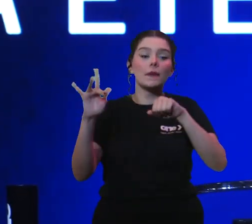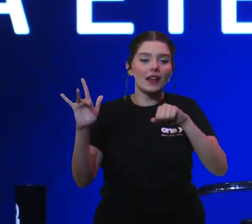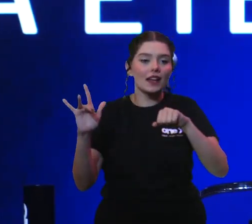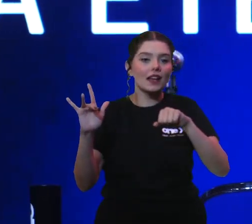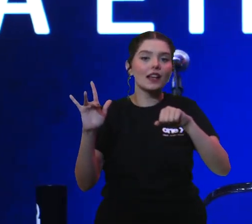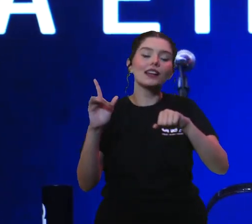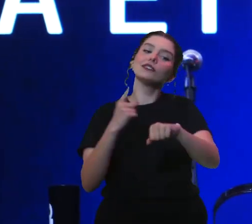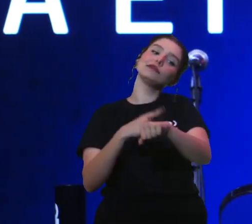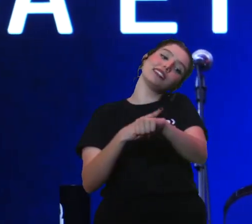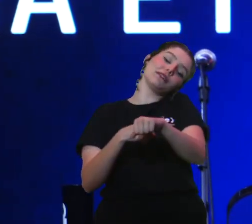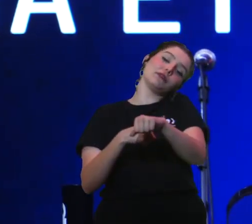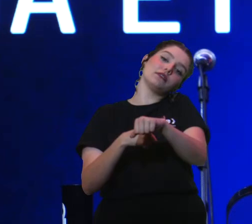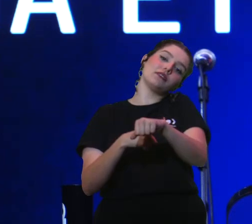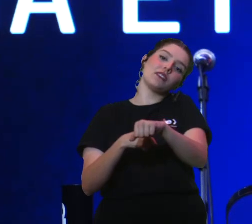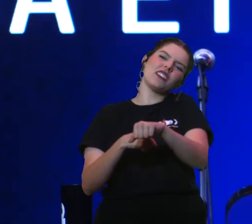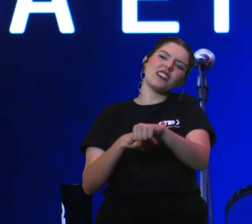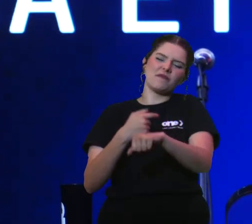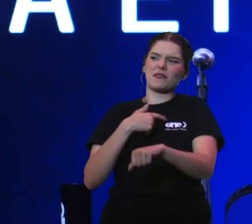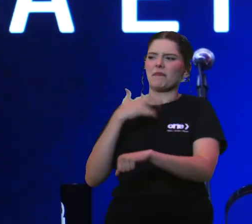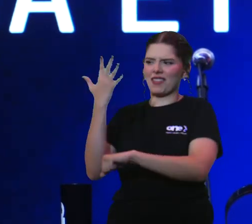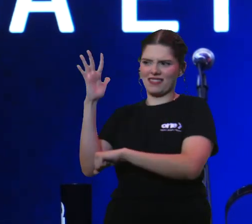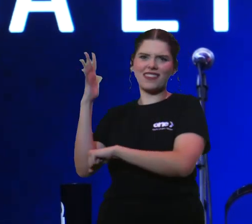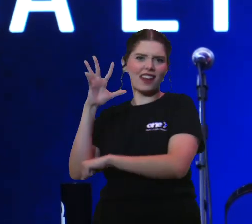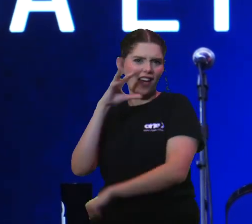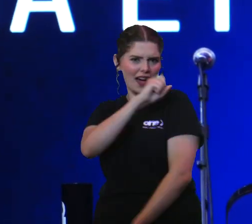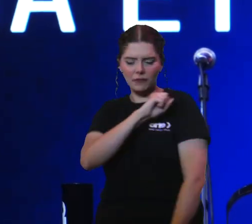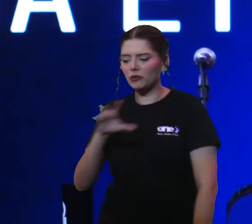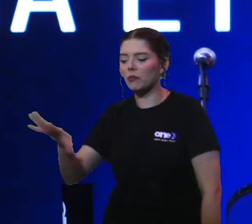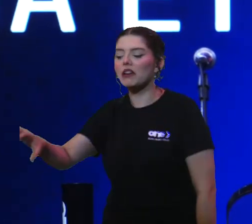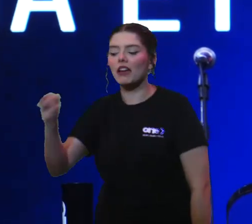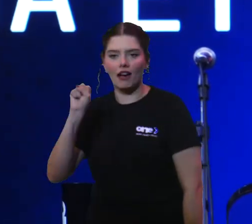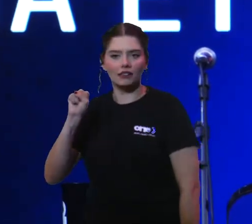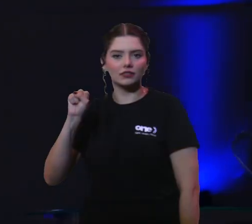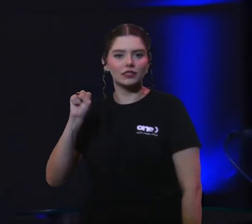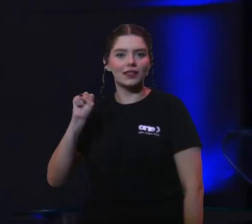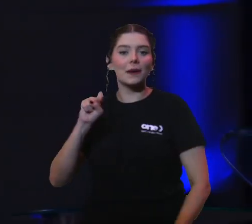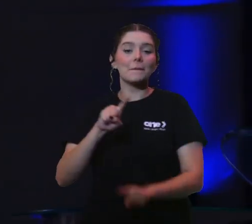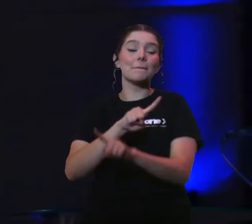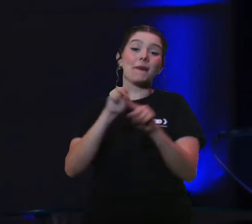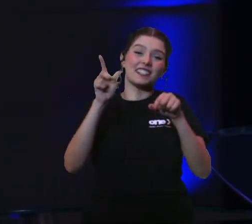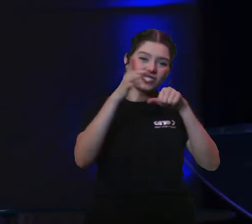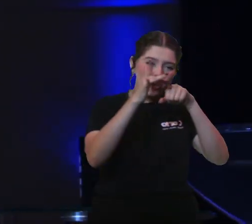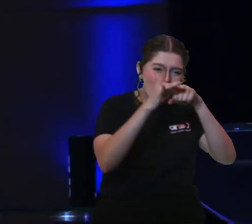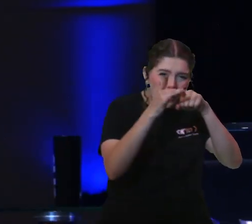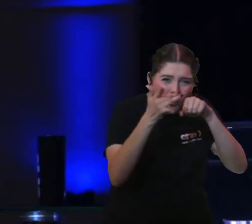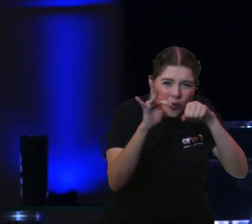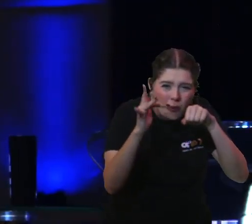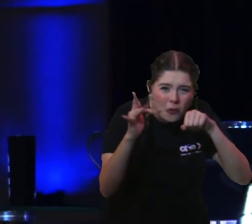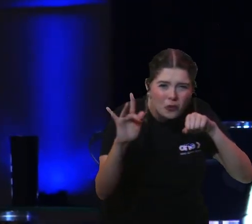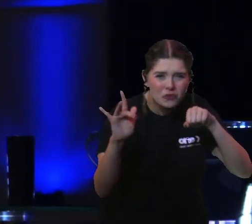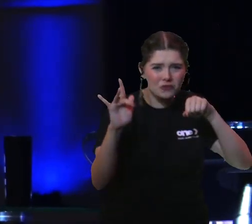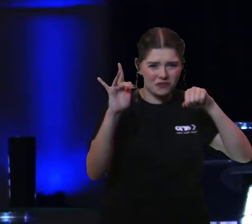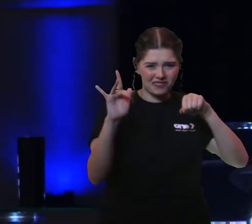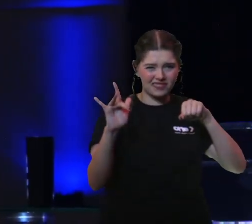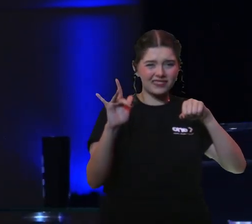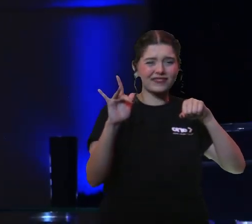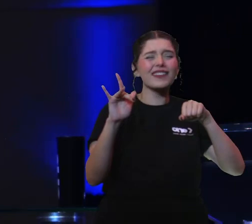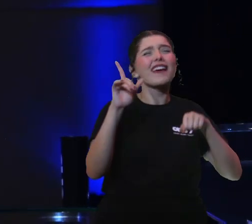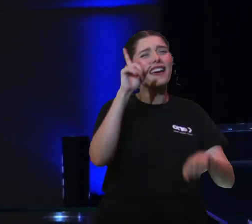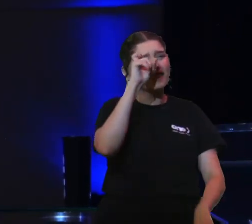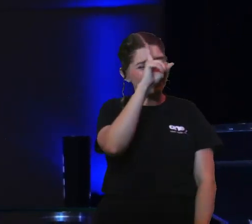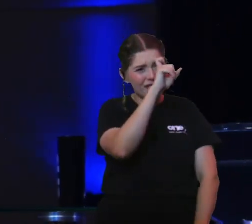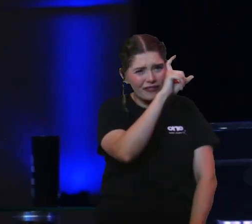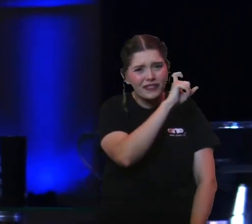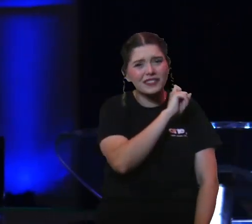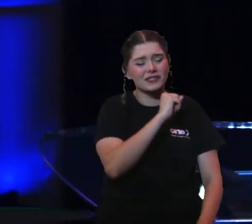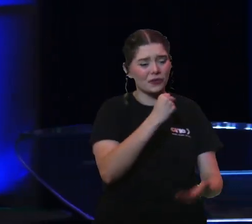tempo. Para conseguir palha, feno e madeira é muito rápido e barato. Para conseguir material de boa qualidade, ouro, prata e pedras